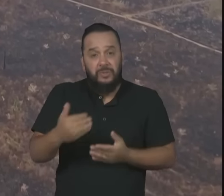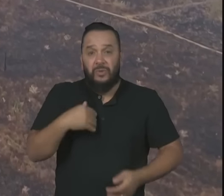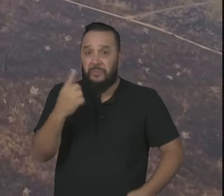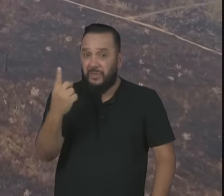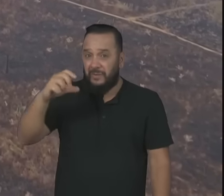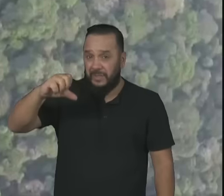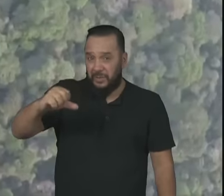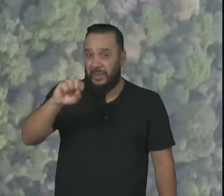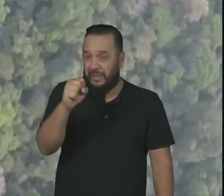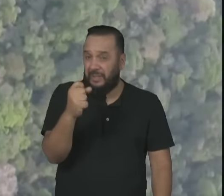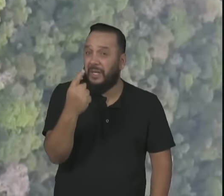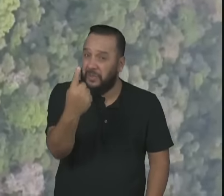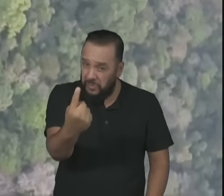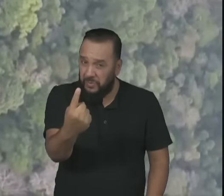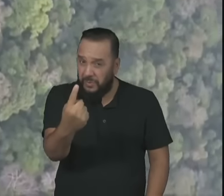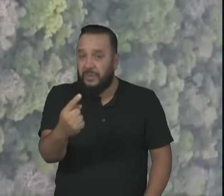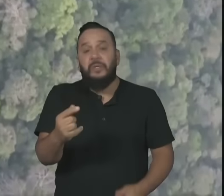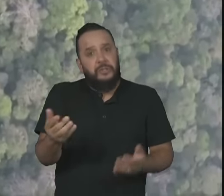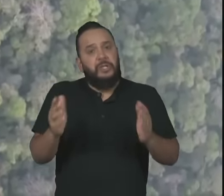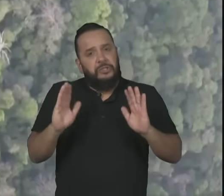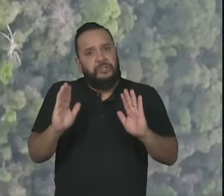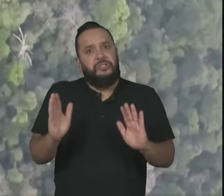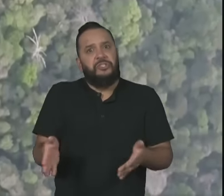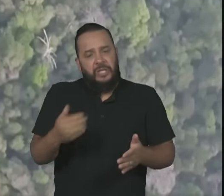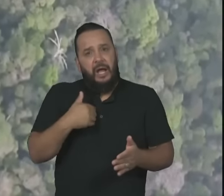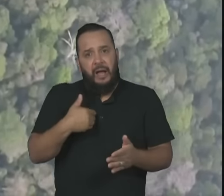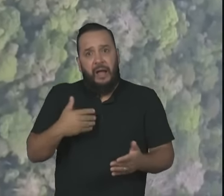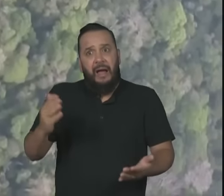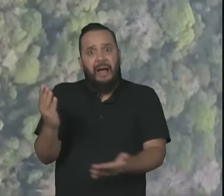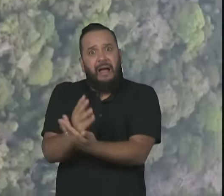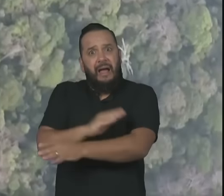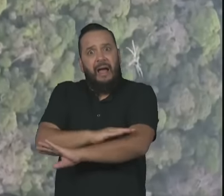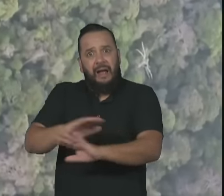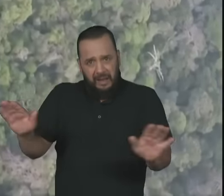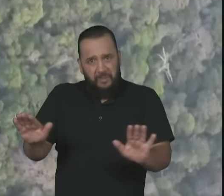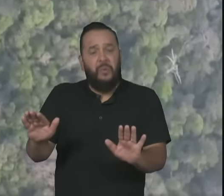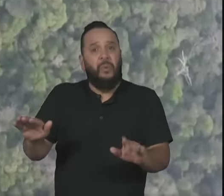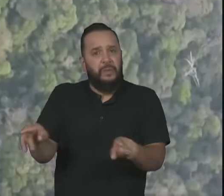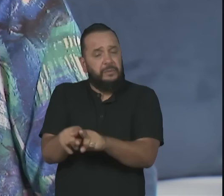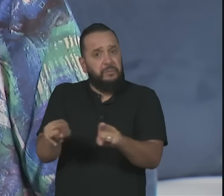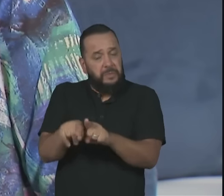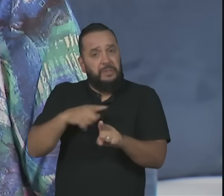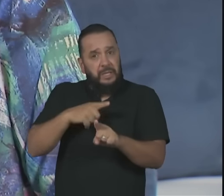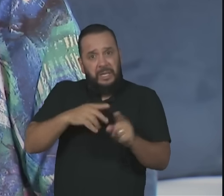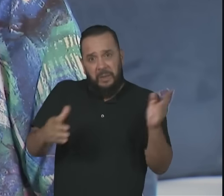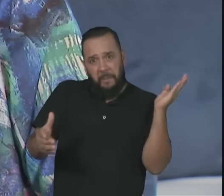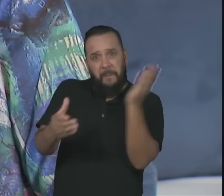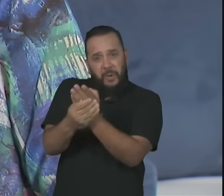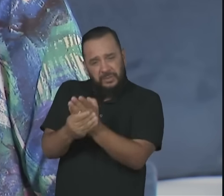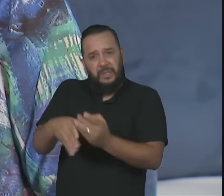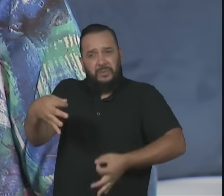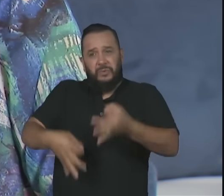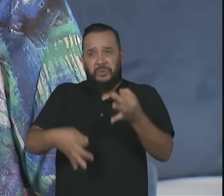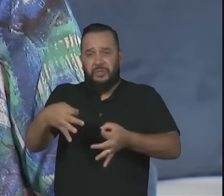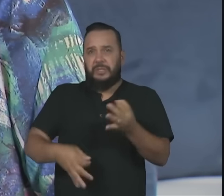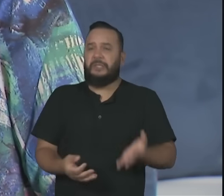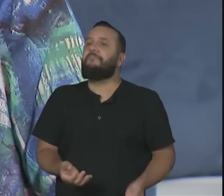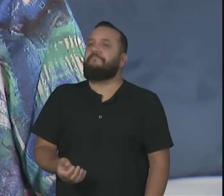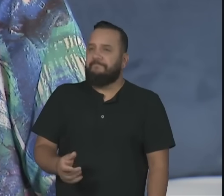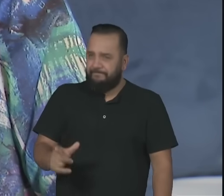1981, o licenciamento foi desmontado e vai gerar ações na Justiça. Ele foi